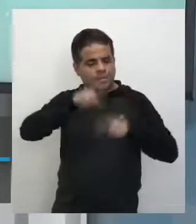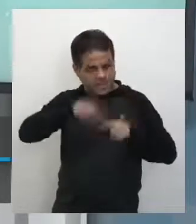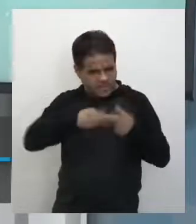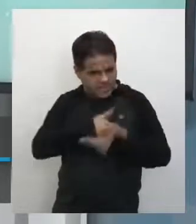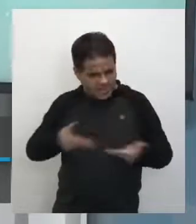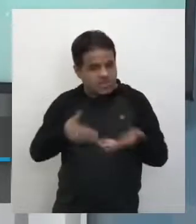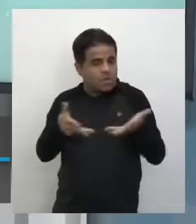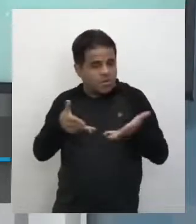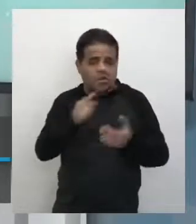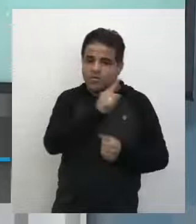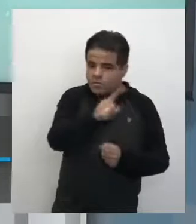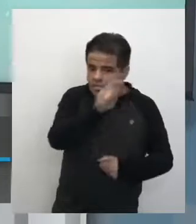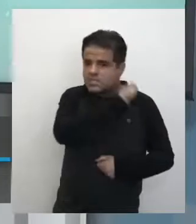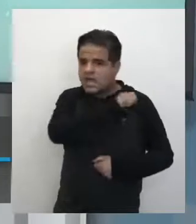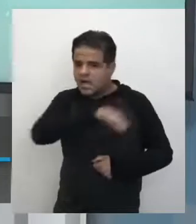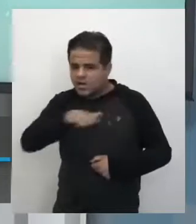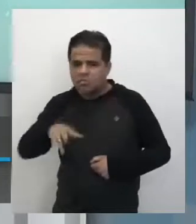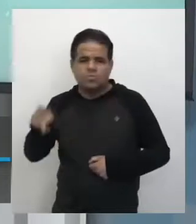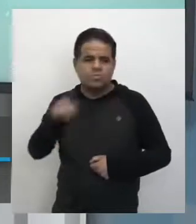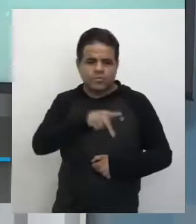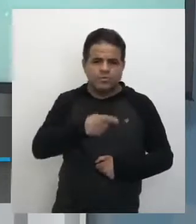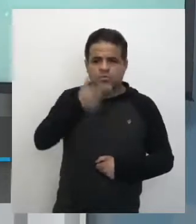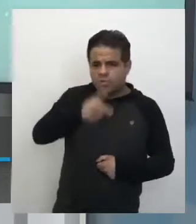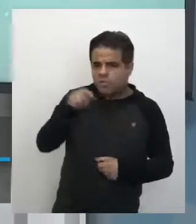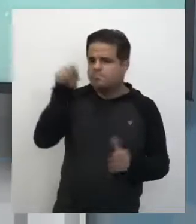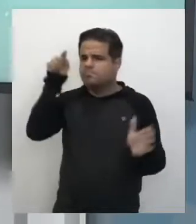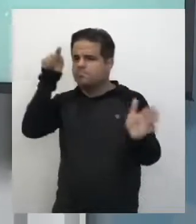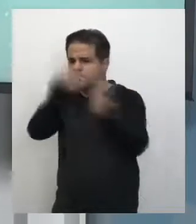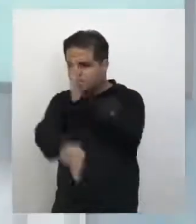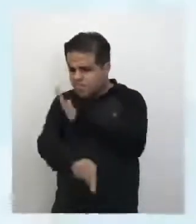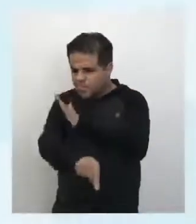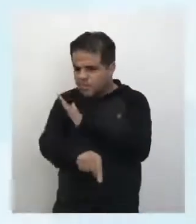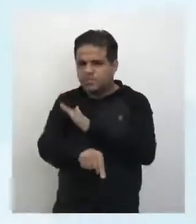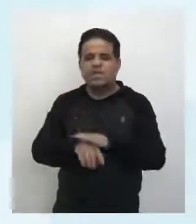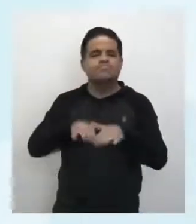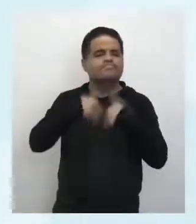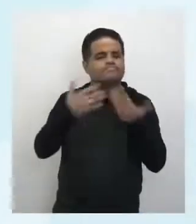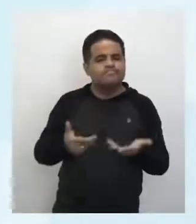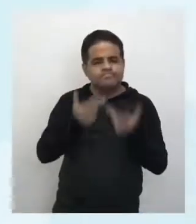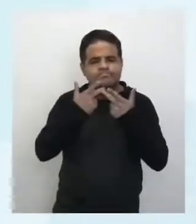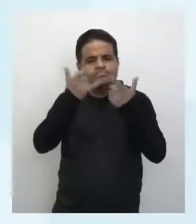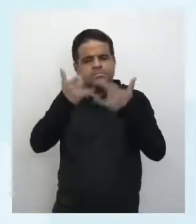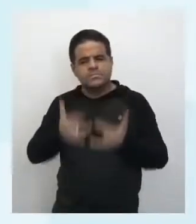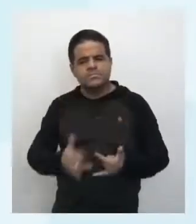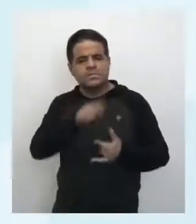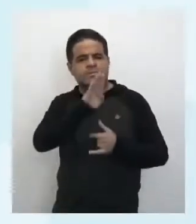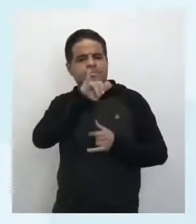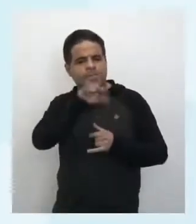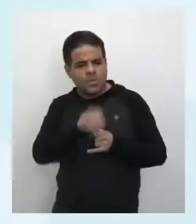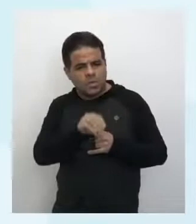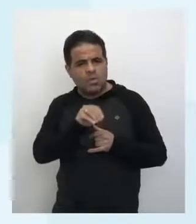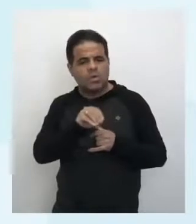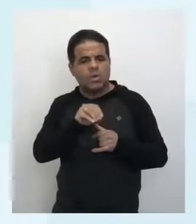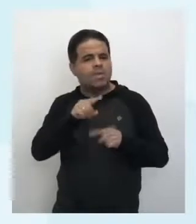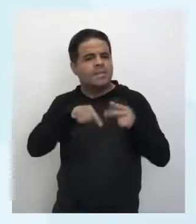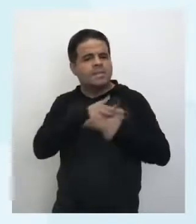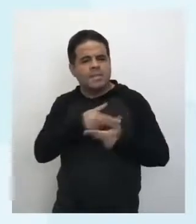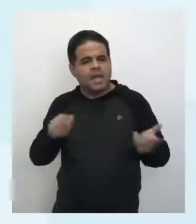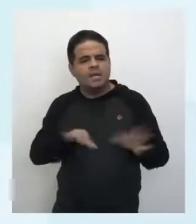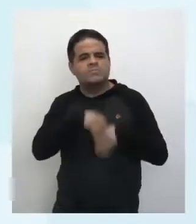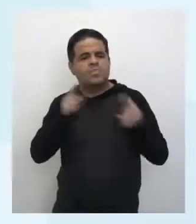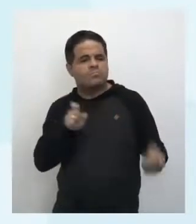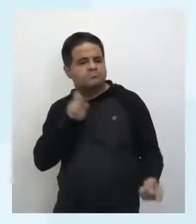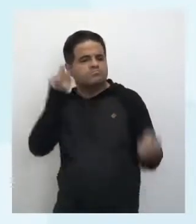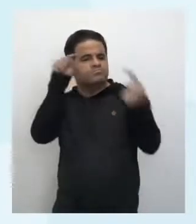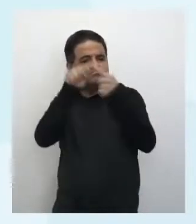para vocês, alunos, professores, né, mais uma perguntinha, olha só. Quando a gente fala então dos biomateriais, quais seriam as